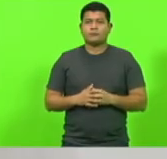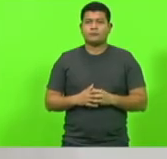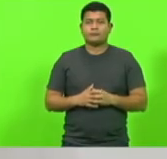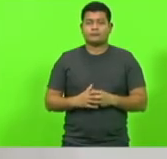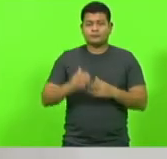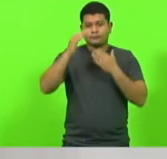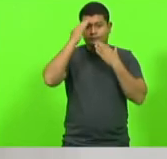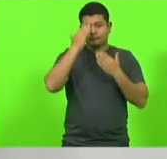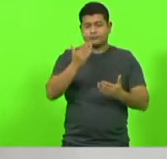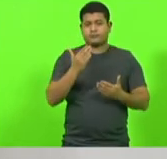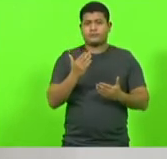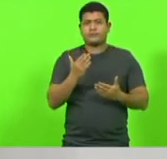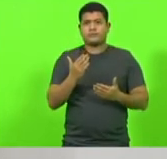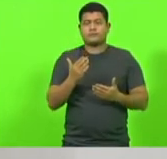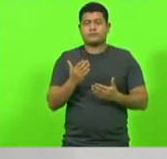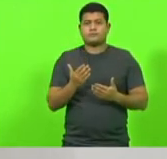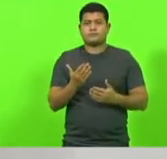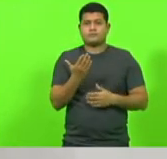Obrigado pela